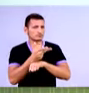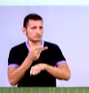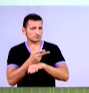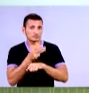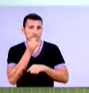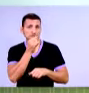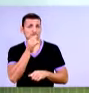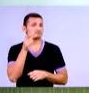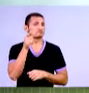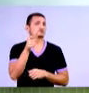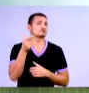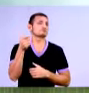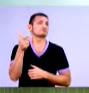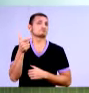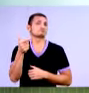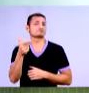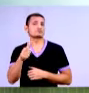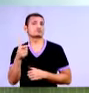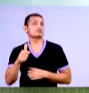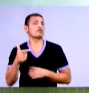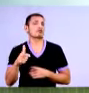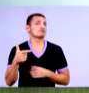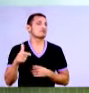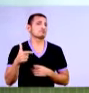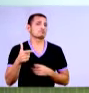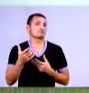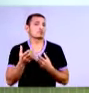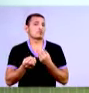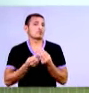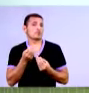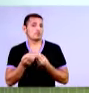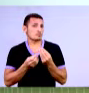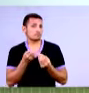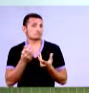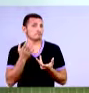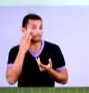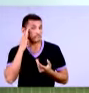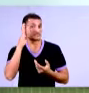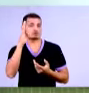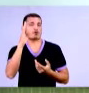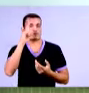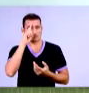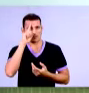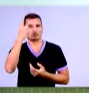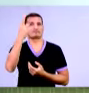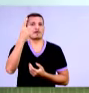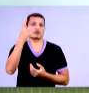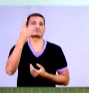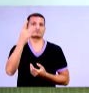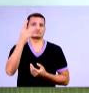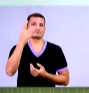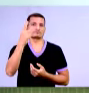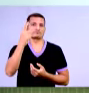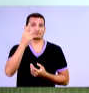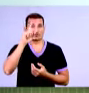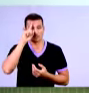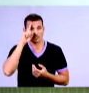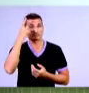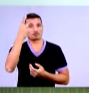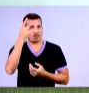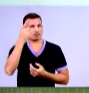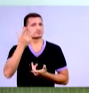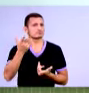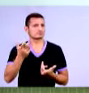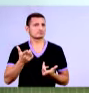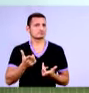você não tiver aí, né, como um dos ingredientes principais a criatividade, né? A criatividade em várias